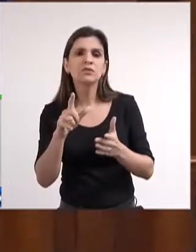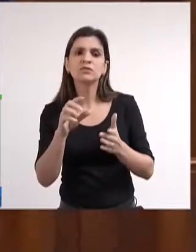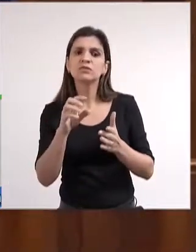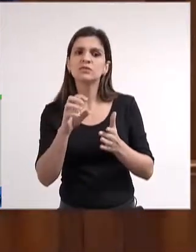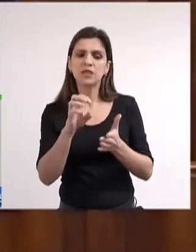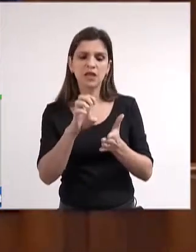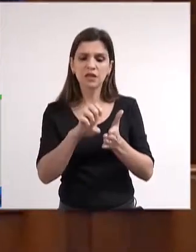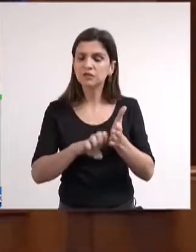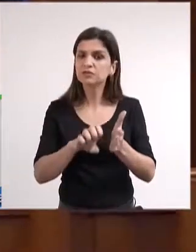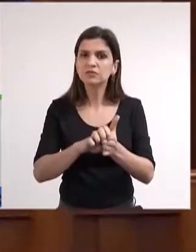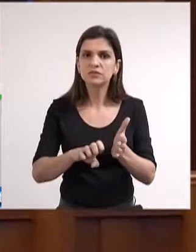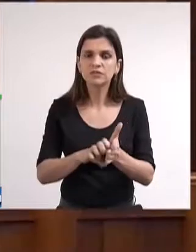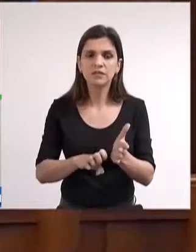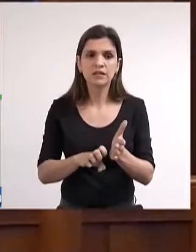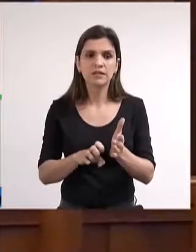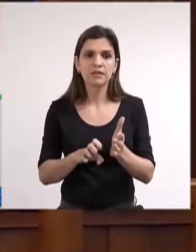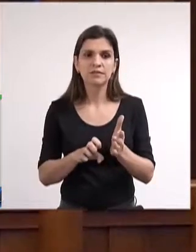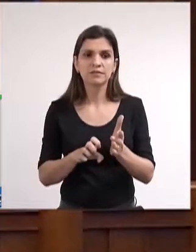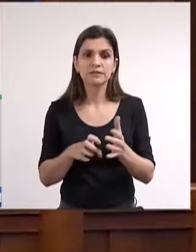apavorando a população.